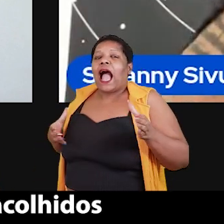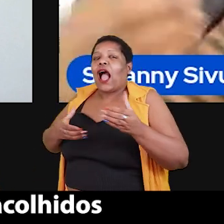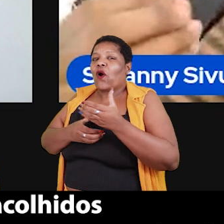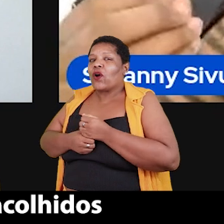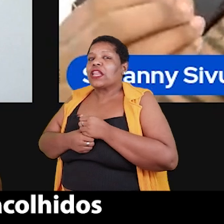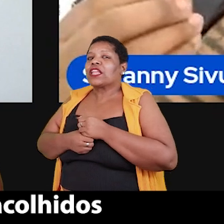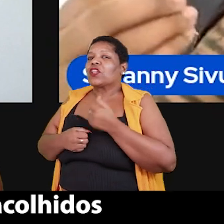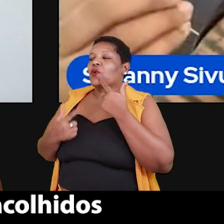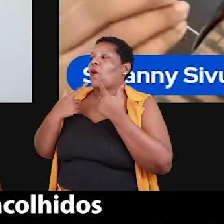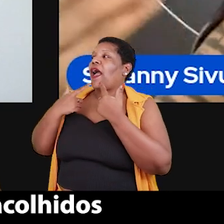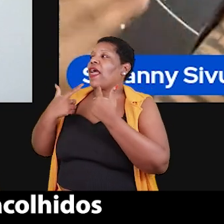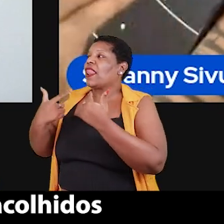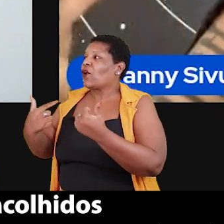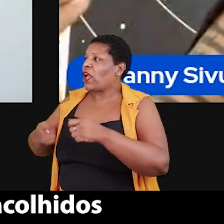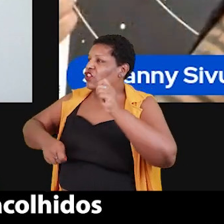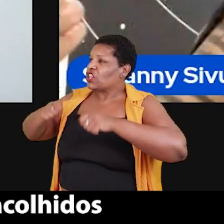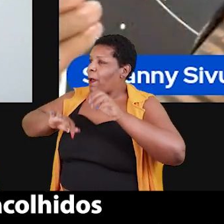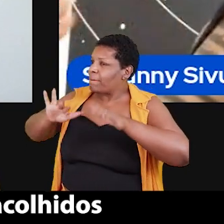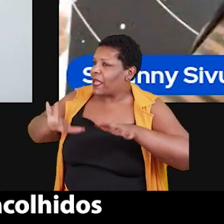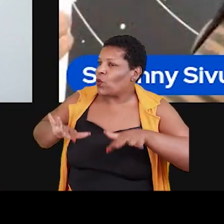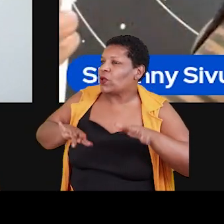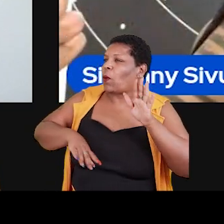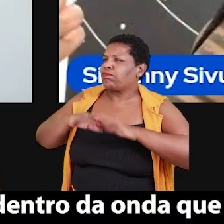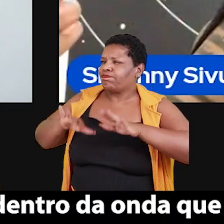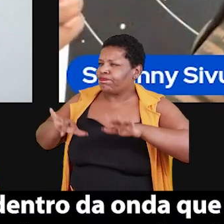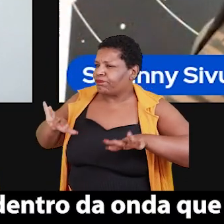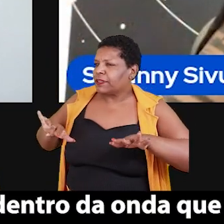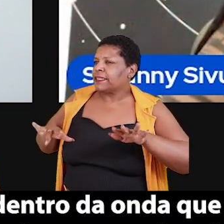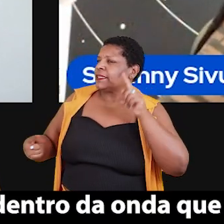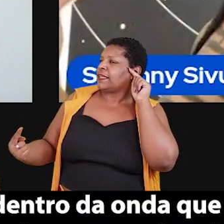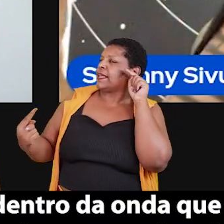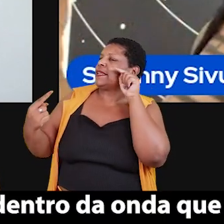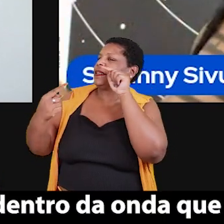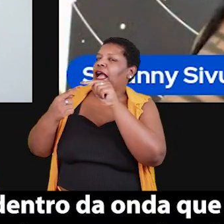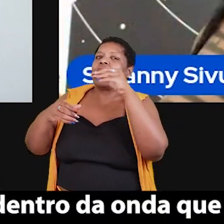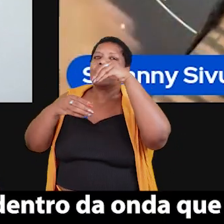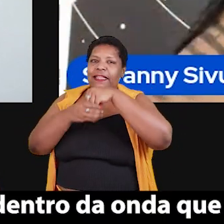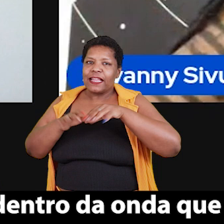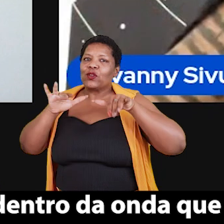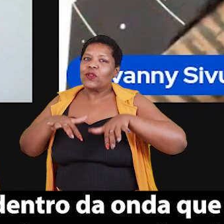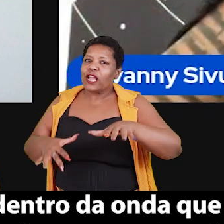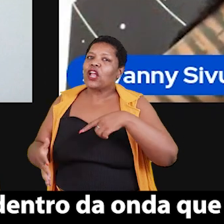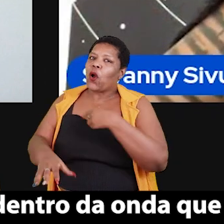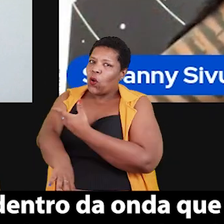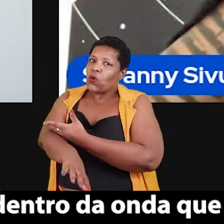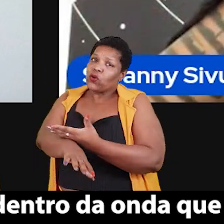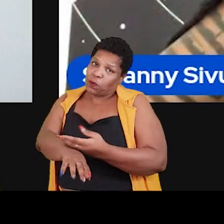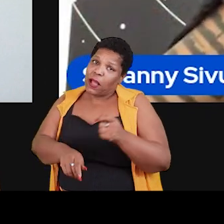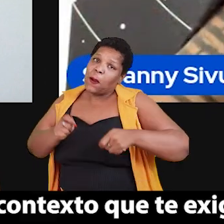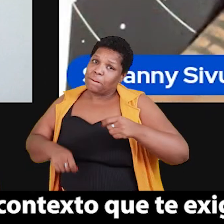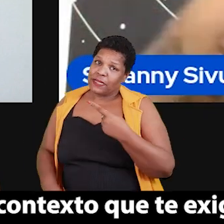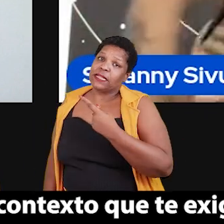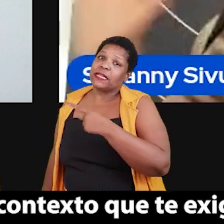acolhidos e que a linguagem percussiva dele estaria muito dentro da onda que ele está acostumado a fazer com a banda